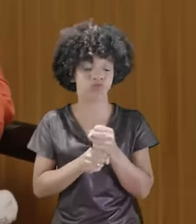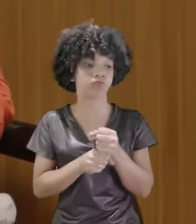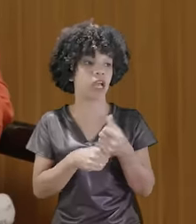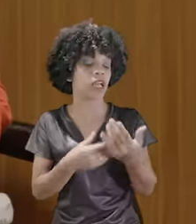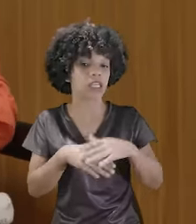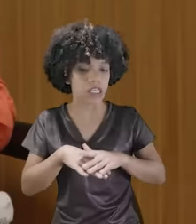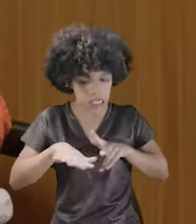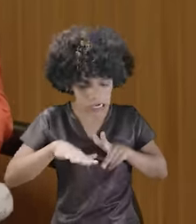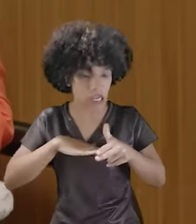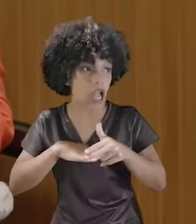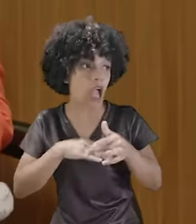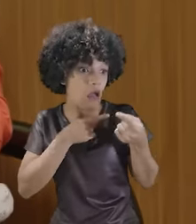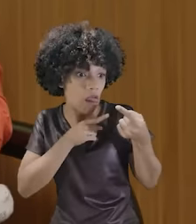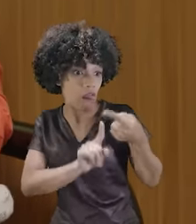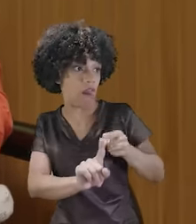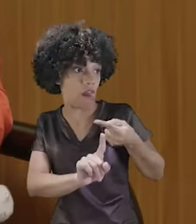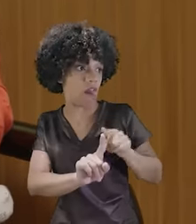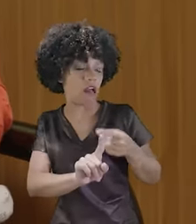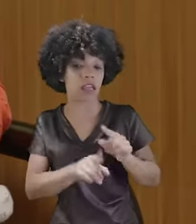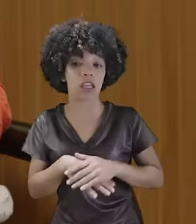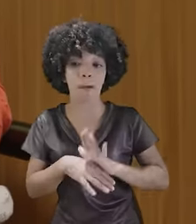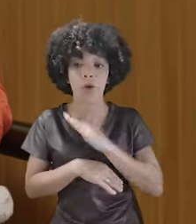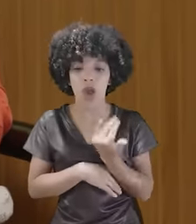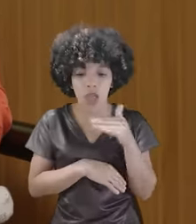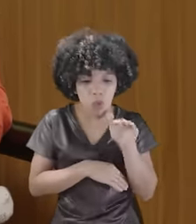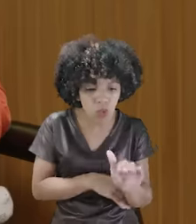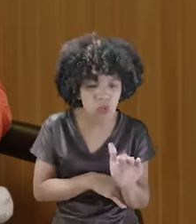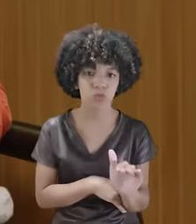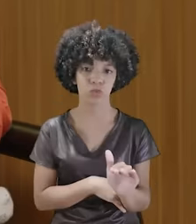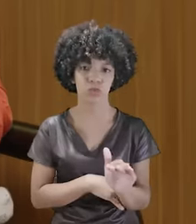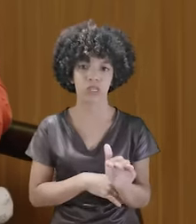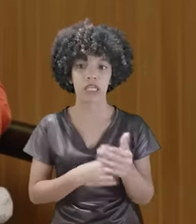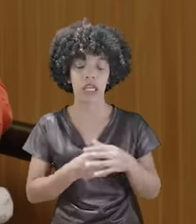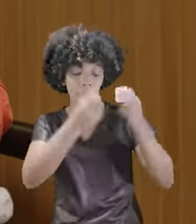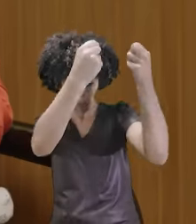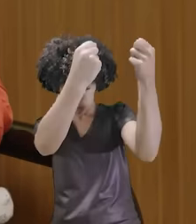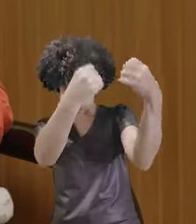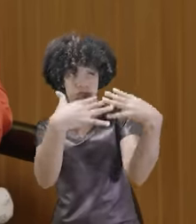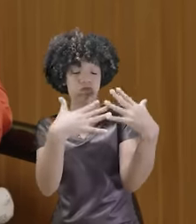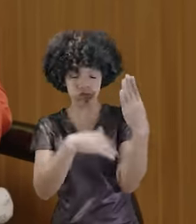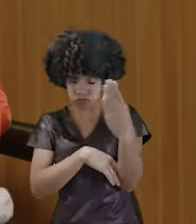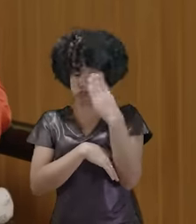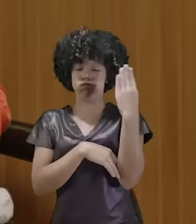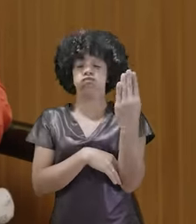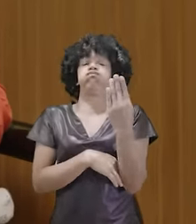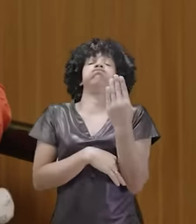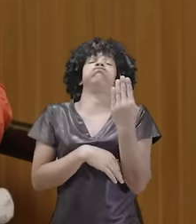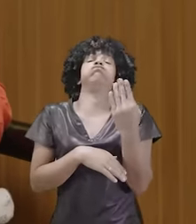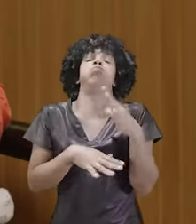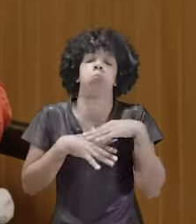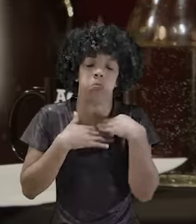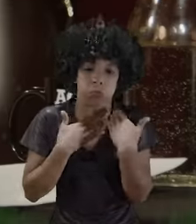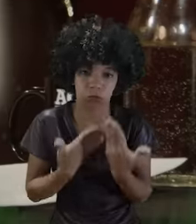no meio frente fui eu estou aqui ele levei no hospital e bomba cai no rio frente e O desmaio nós não aguentei